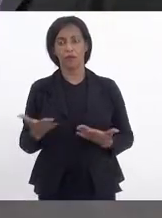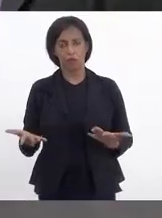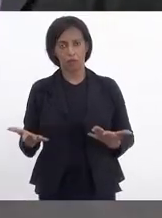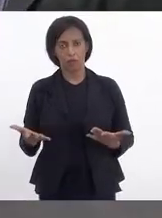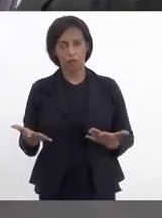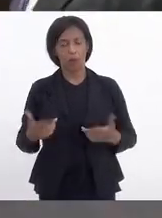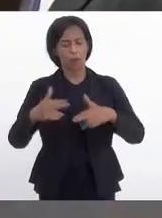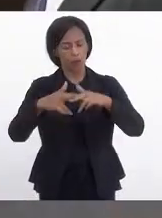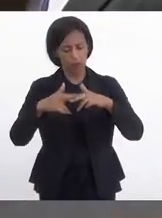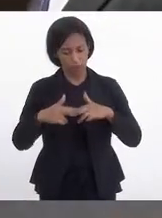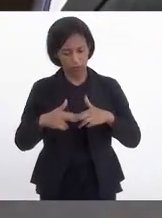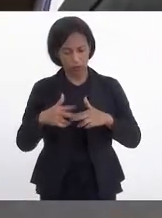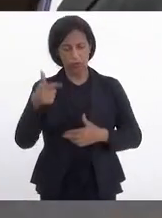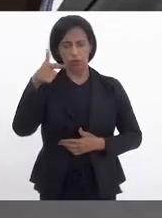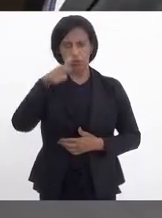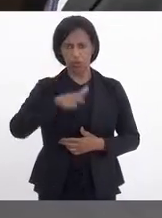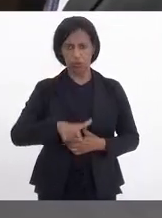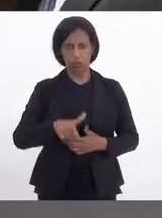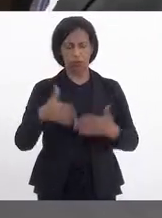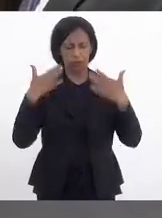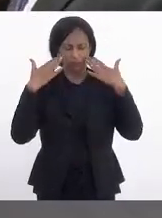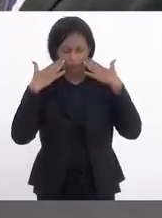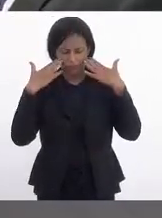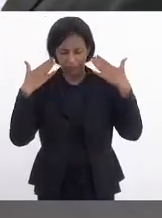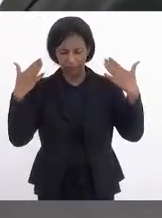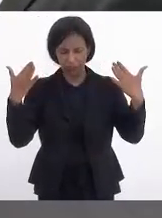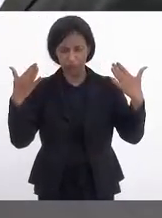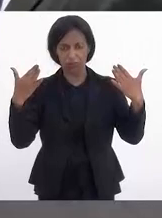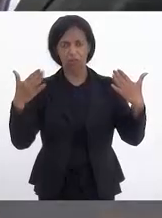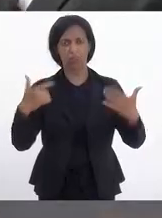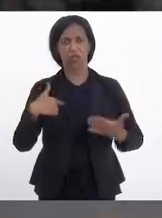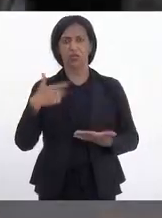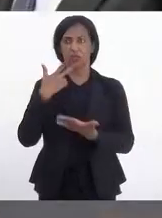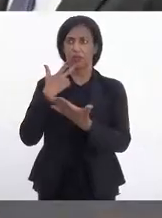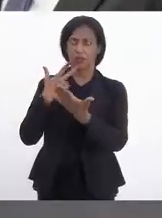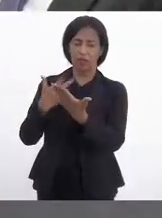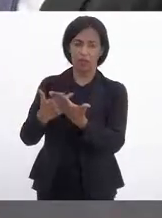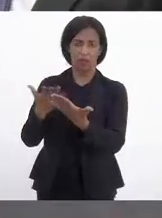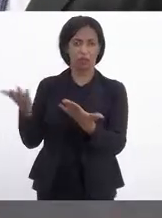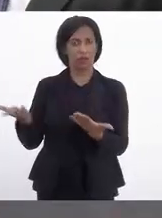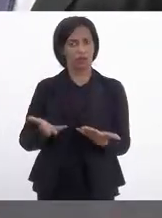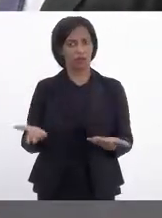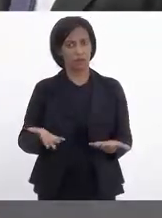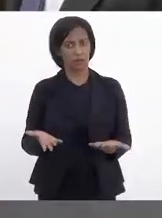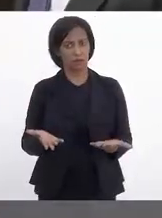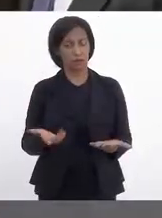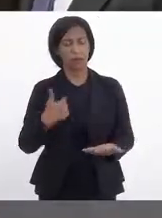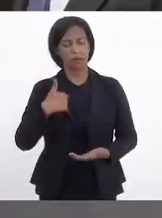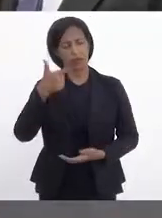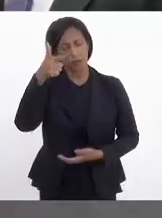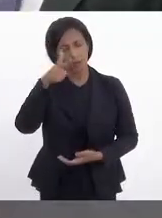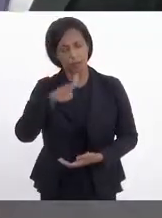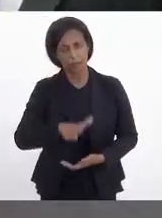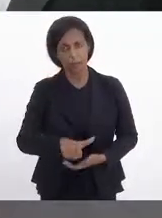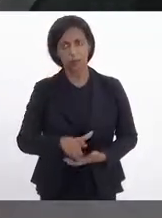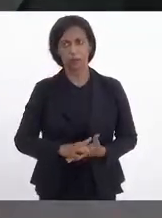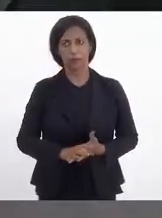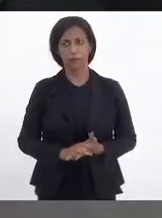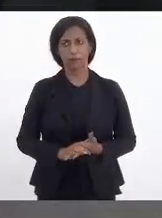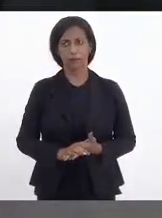maneira pública mais uma vez eu quero já falei para eles agora mas repito